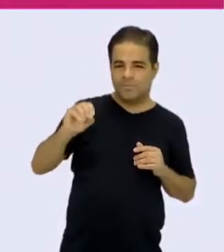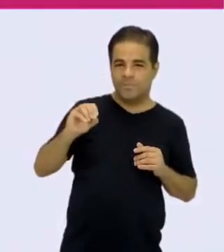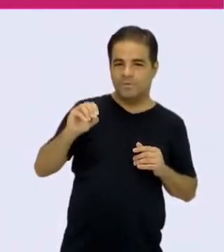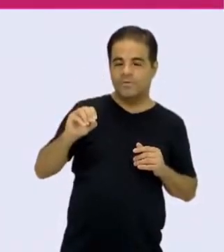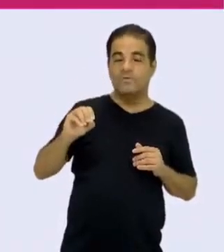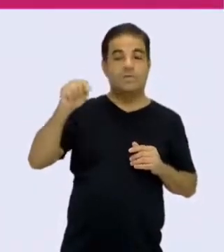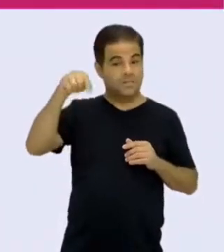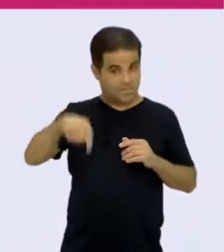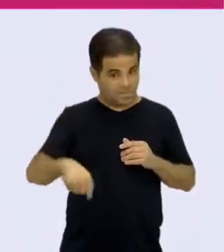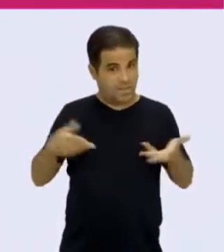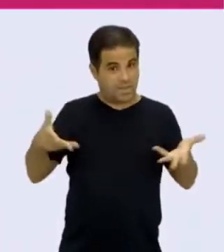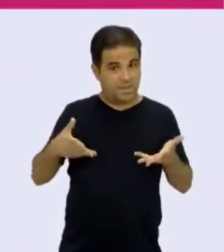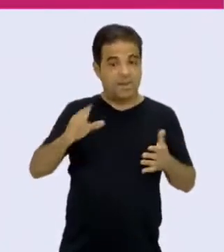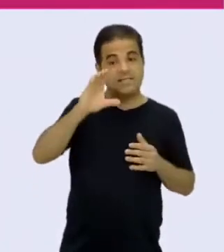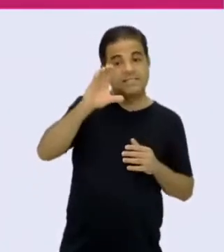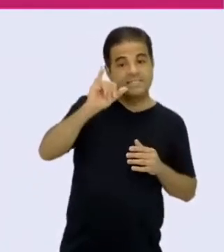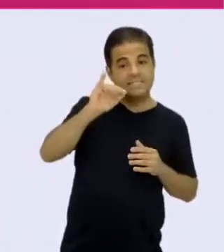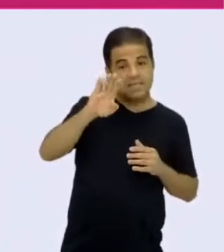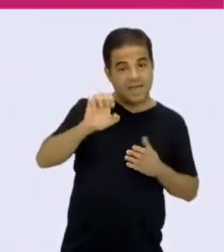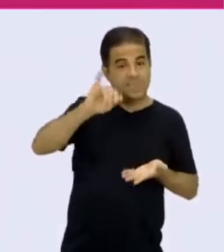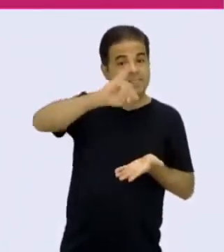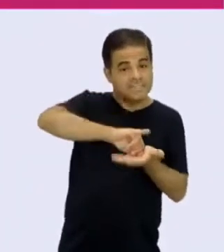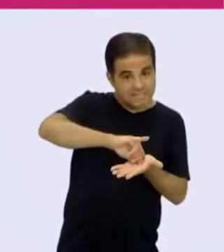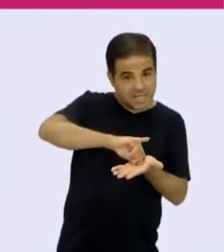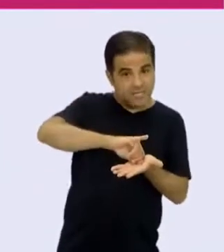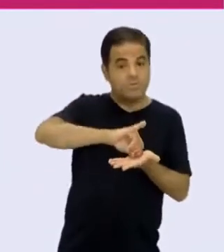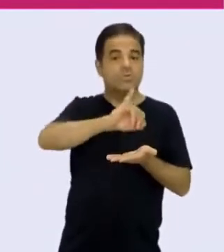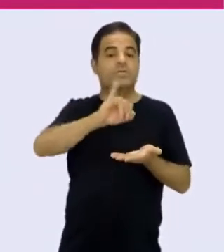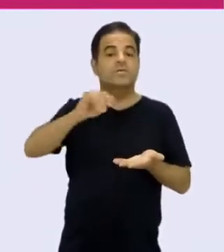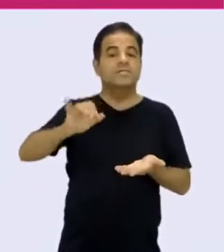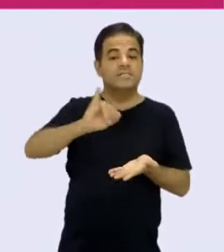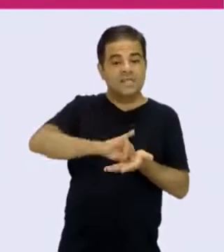Estamos aqui no CIEB, Centro de Inovação